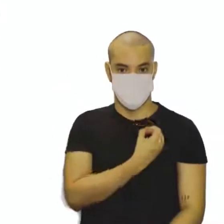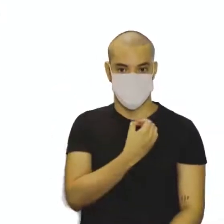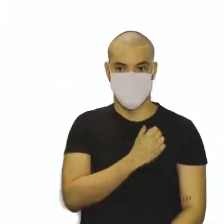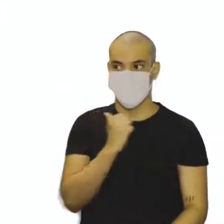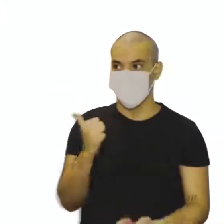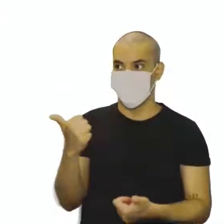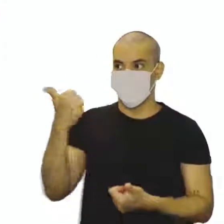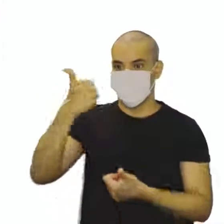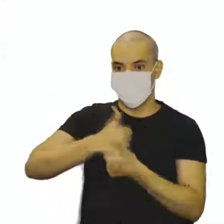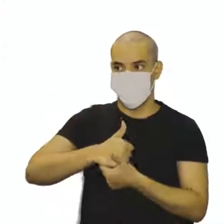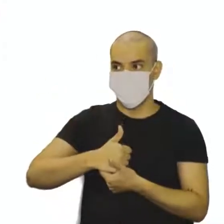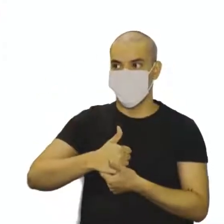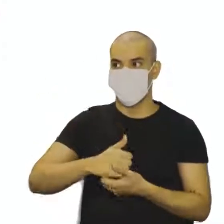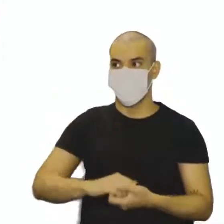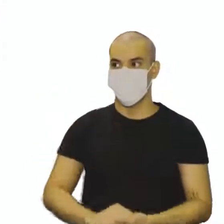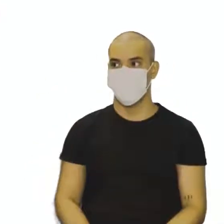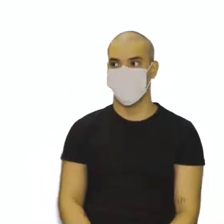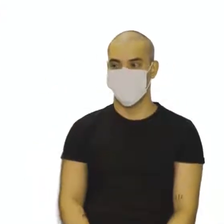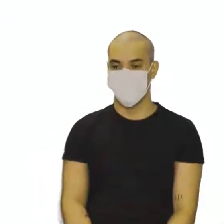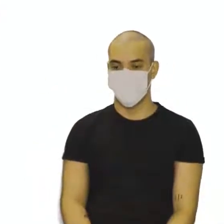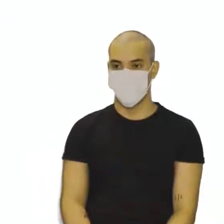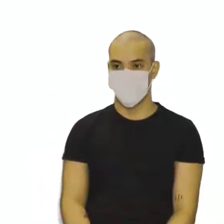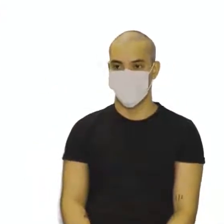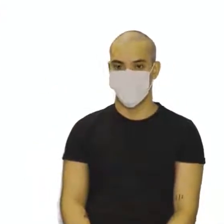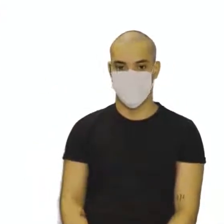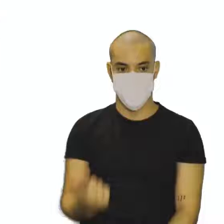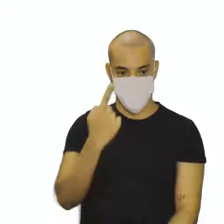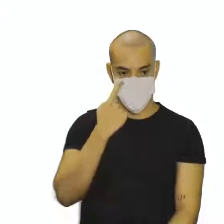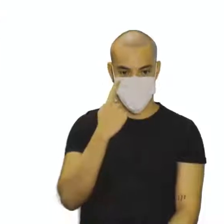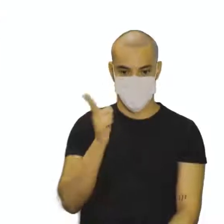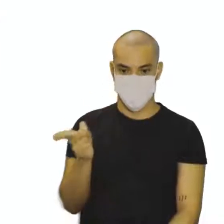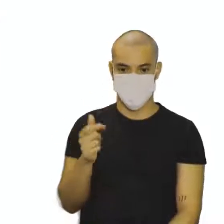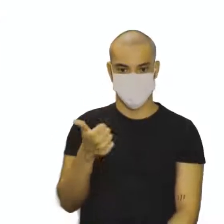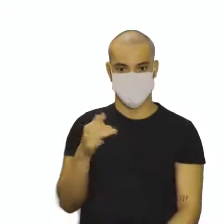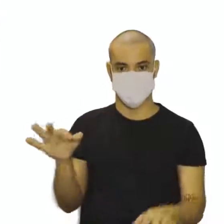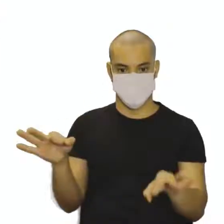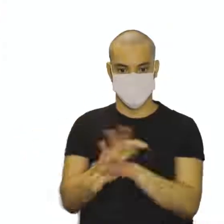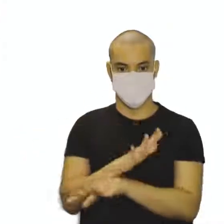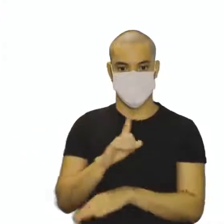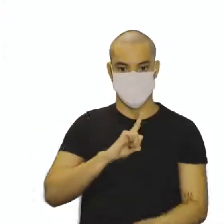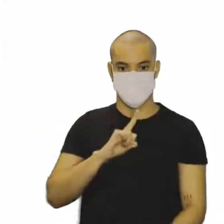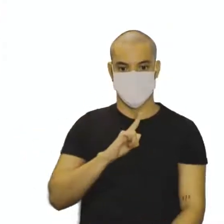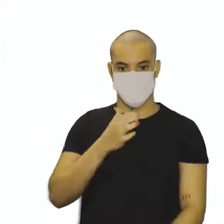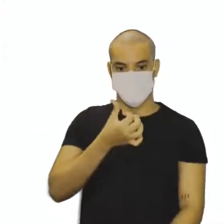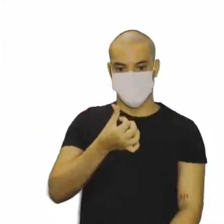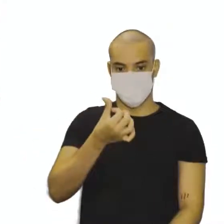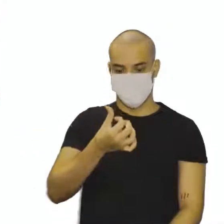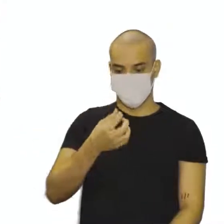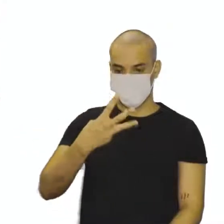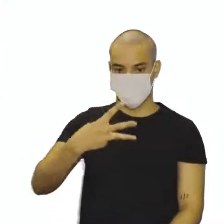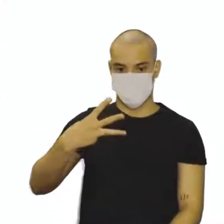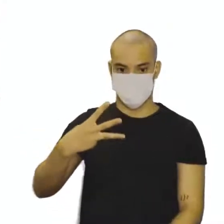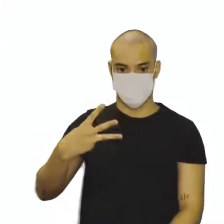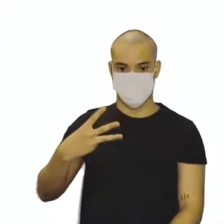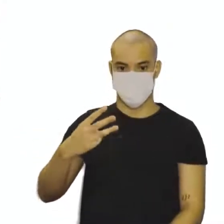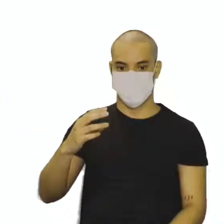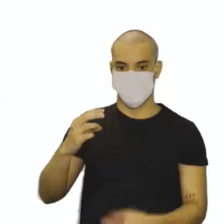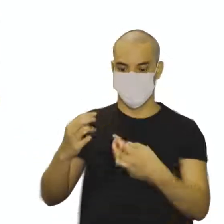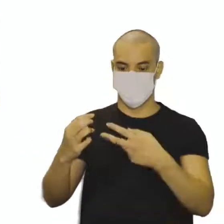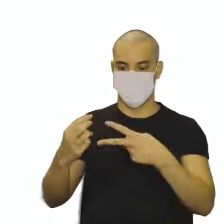aqui, substituindo. Olha ali, pronto, que é o 63% desse valor